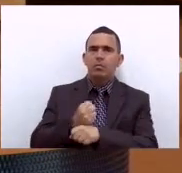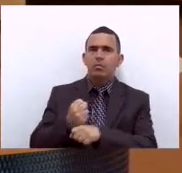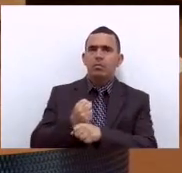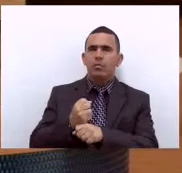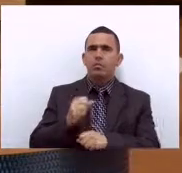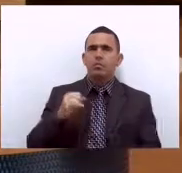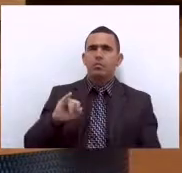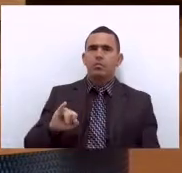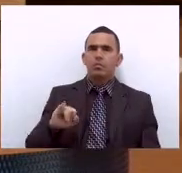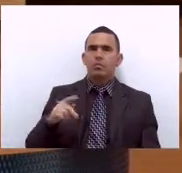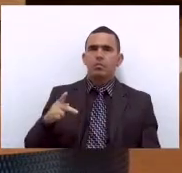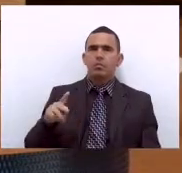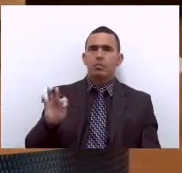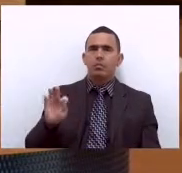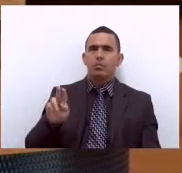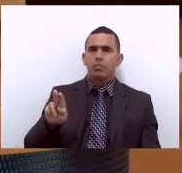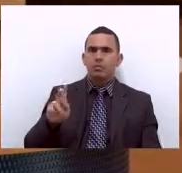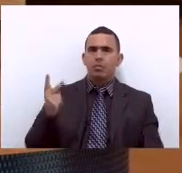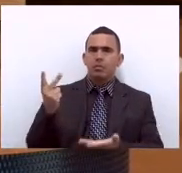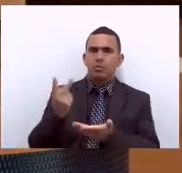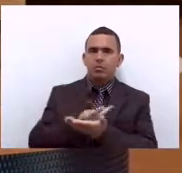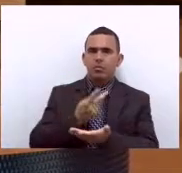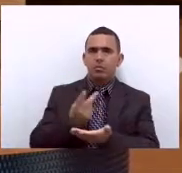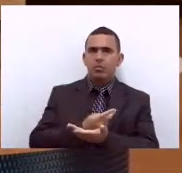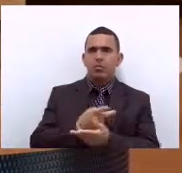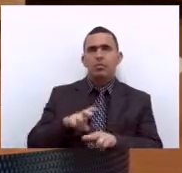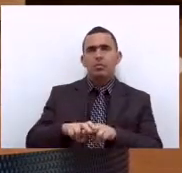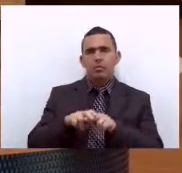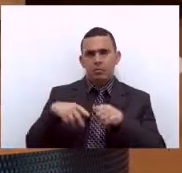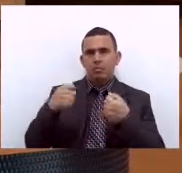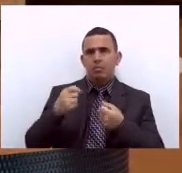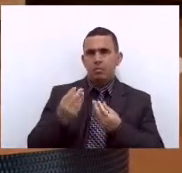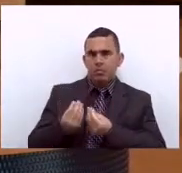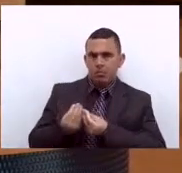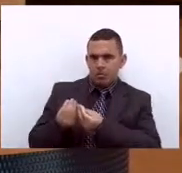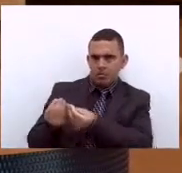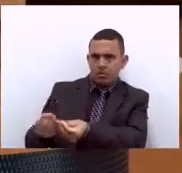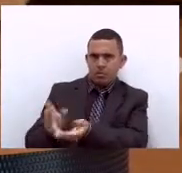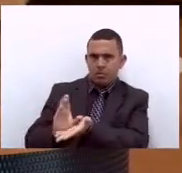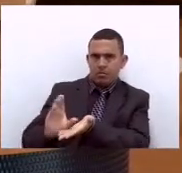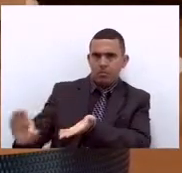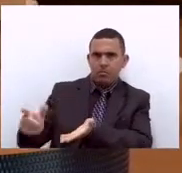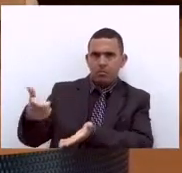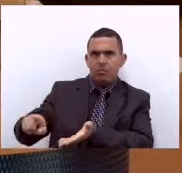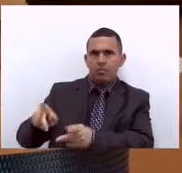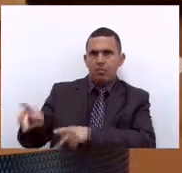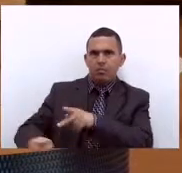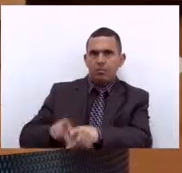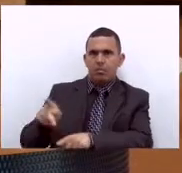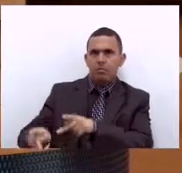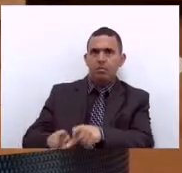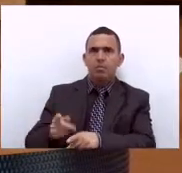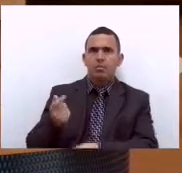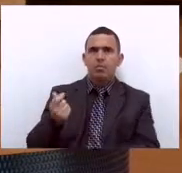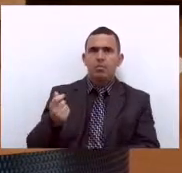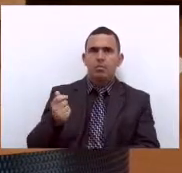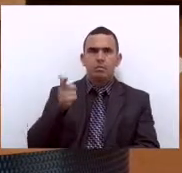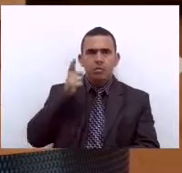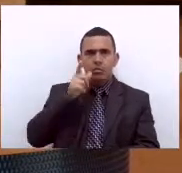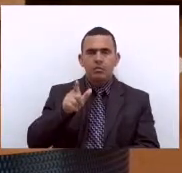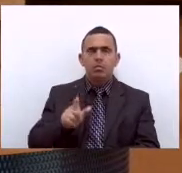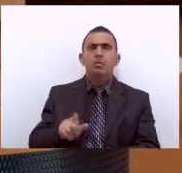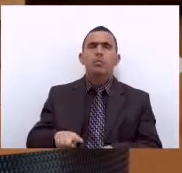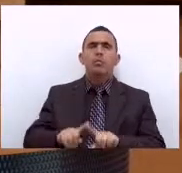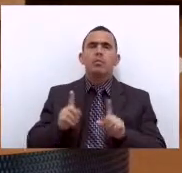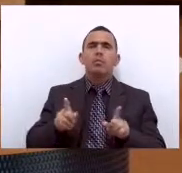de forma inconstitucional e, portanto, tem que se devolver o dinheiro para a população. Ocorre que a decisão do Tribunal